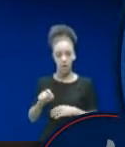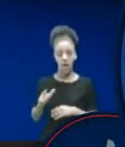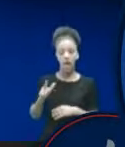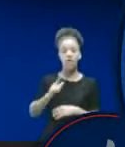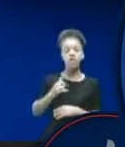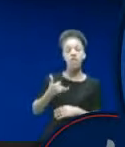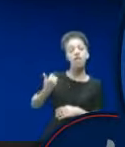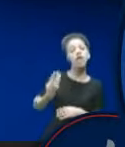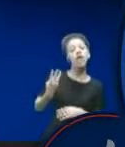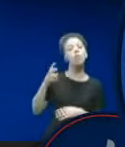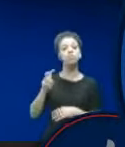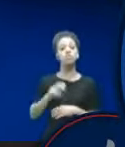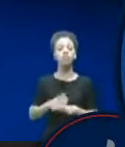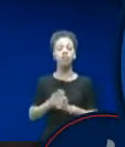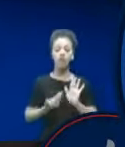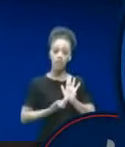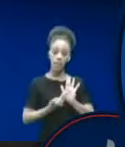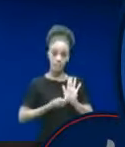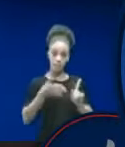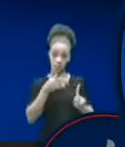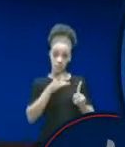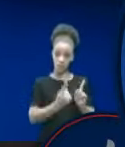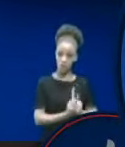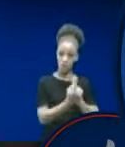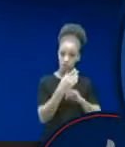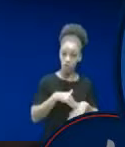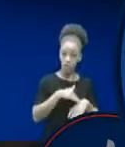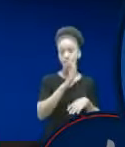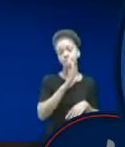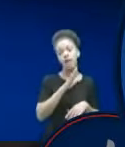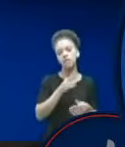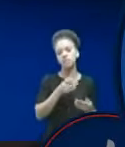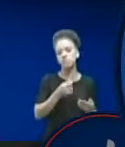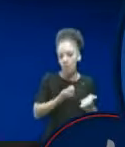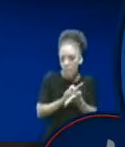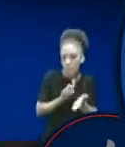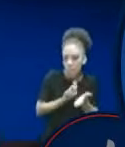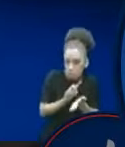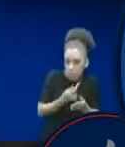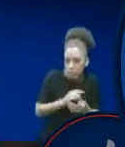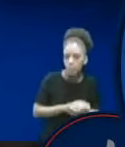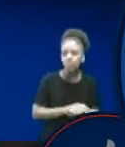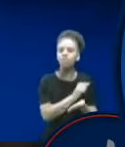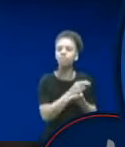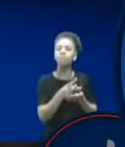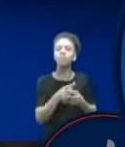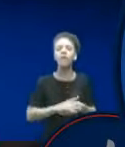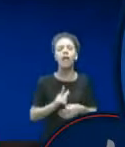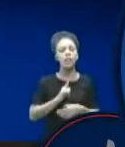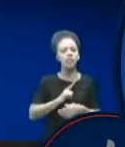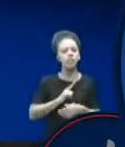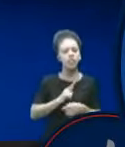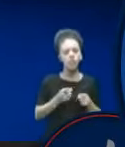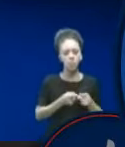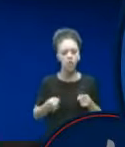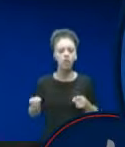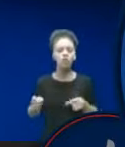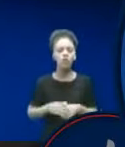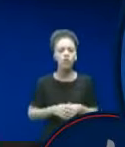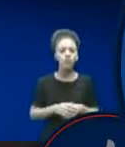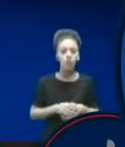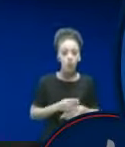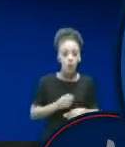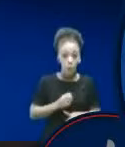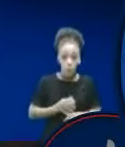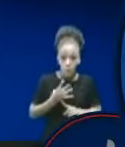e representa aqui o nosso cliente com o maior lifetime value. Ele tem uma frequência de compra de 4 vezes ao